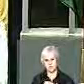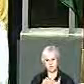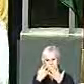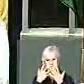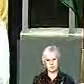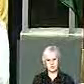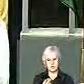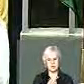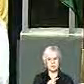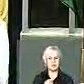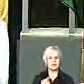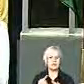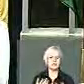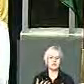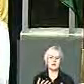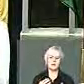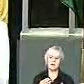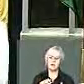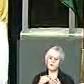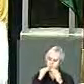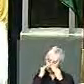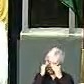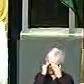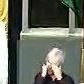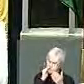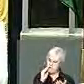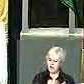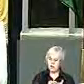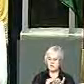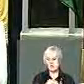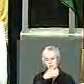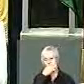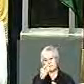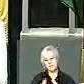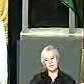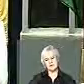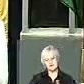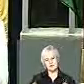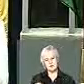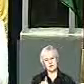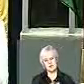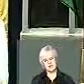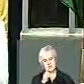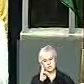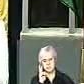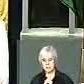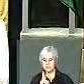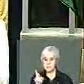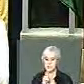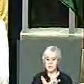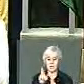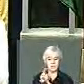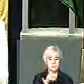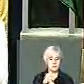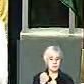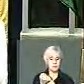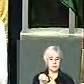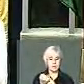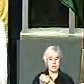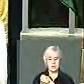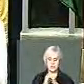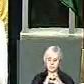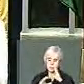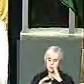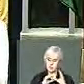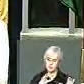deparamos com o desrespeito à opinião contrária, nos deparamos com as redes sociais ou os veículos